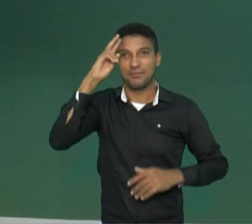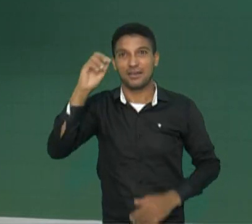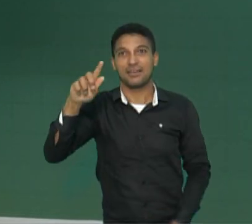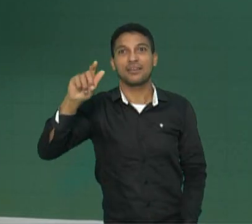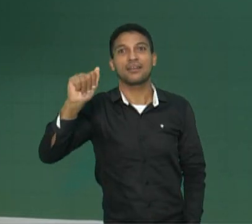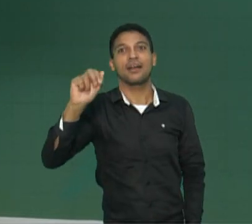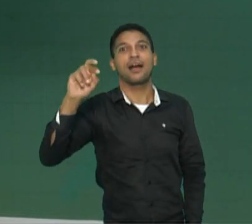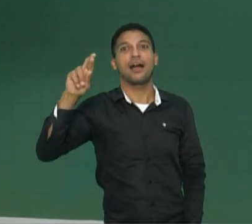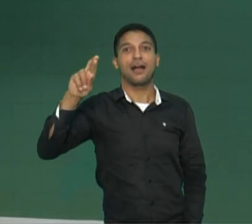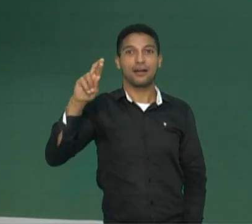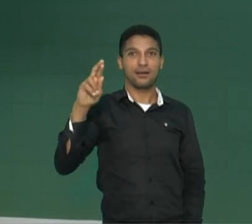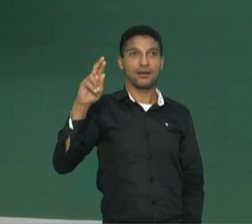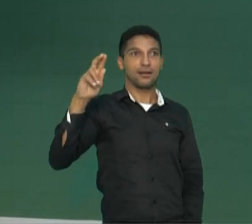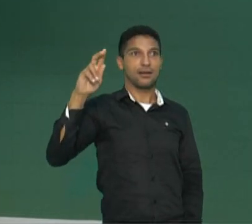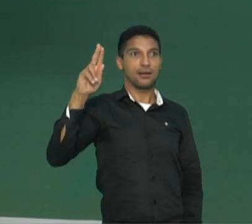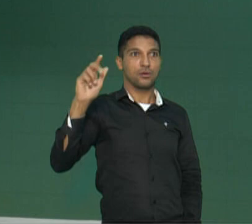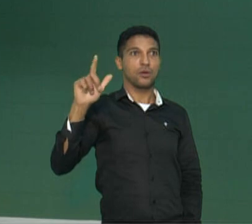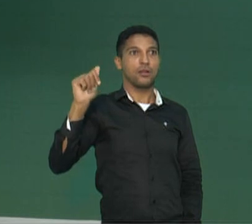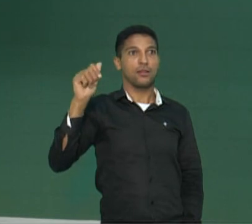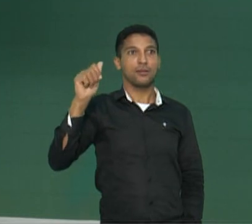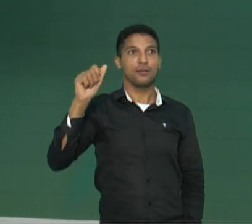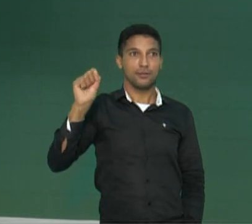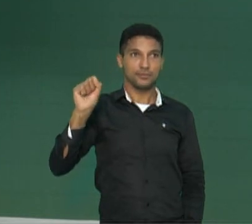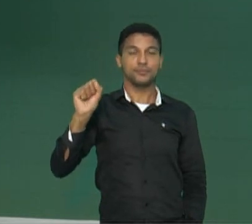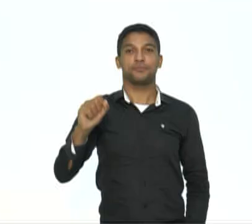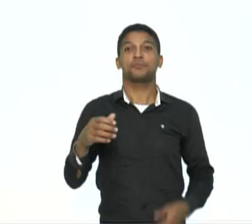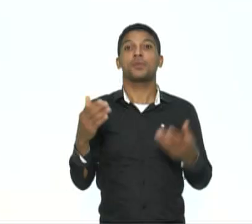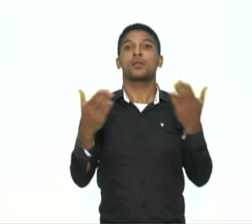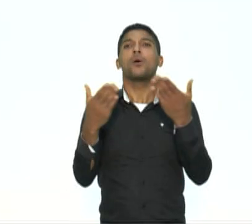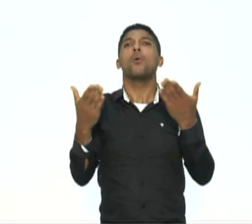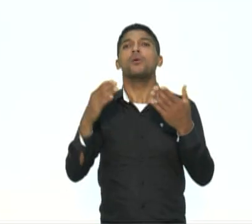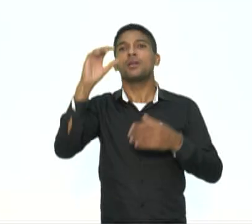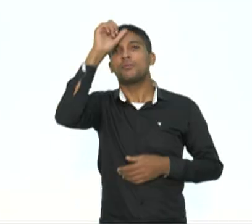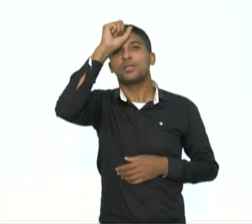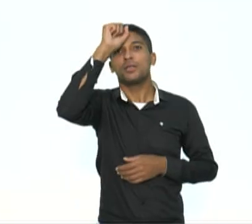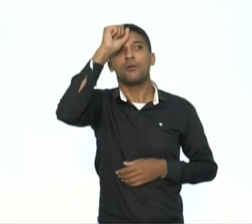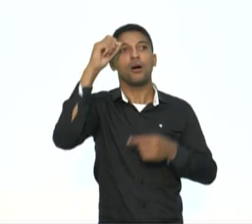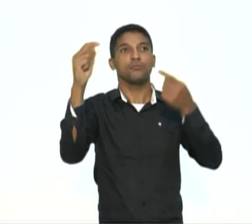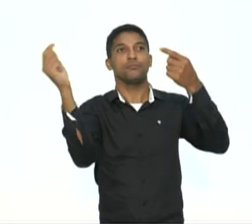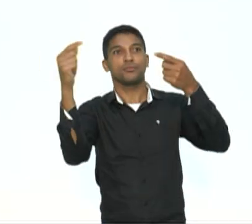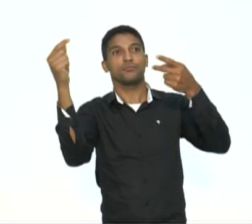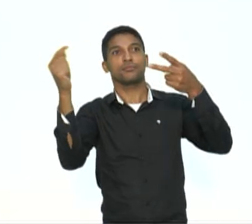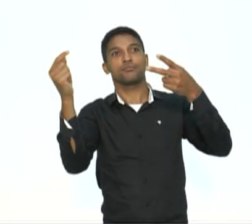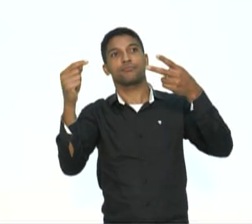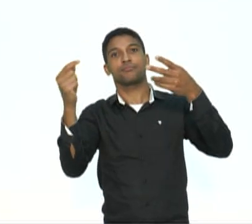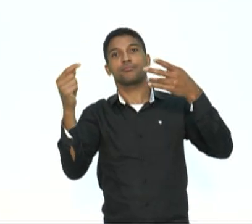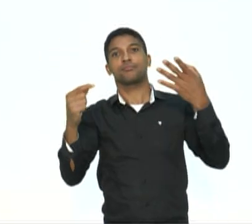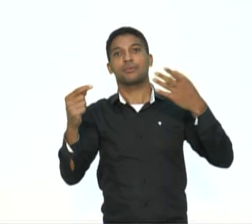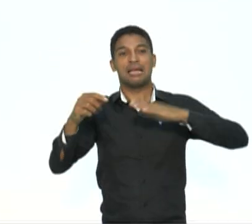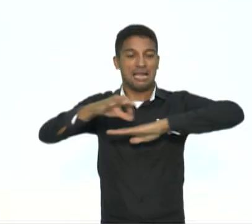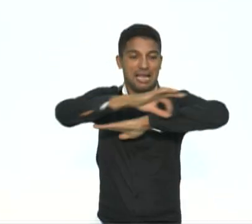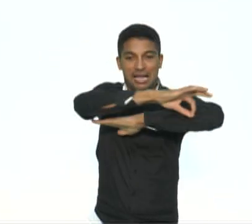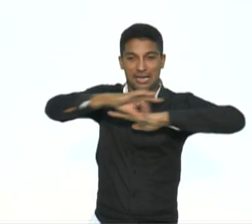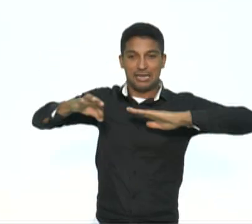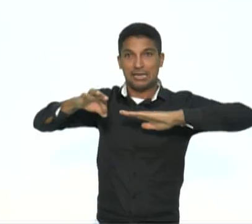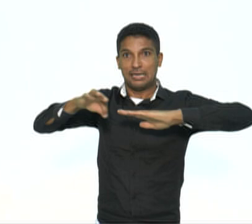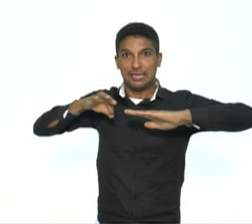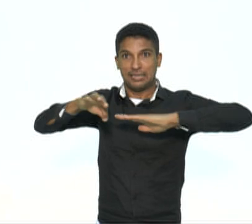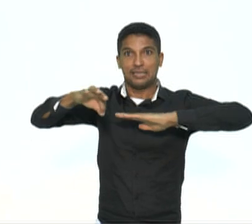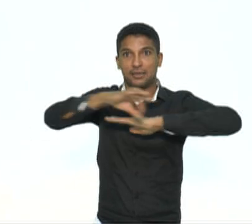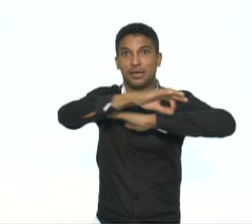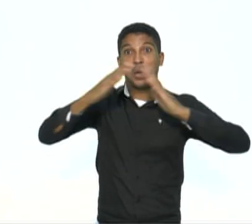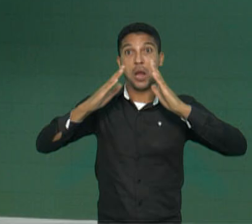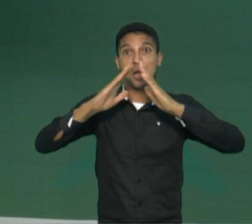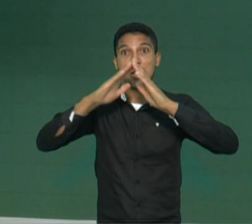Arte gótica, arquitetura, contexto histórico, pintura e escultura, no contexto histórico a gente falou lá das cruzadas. As gárgulas e